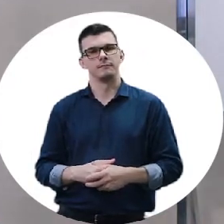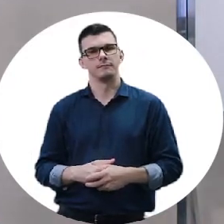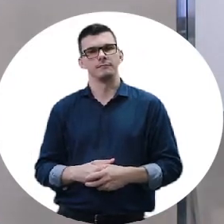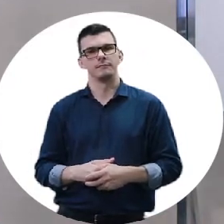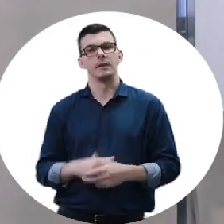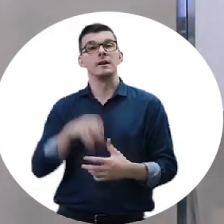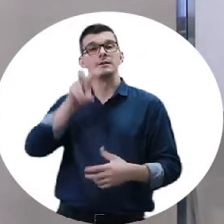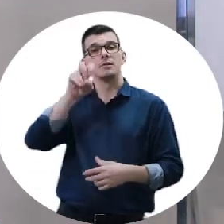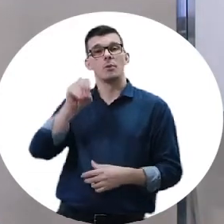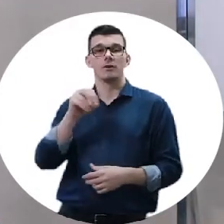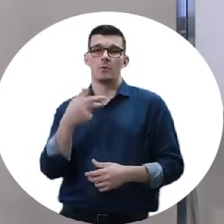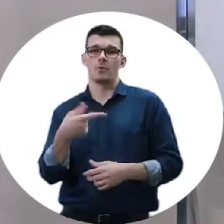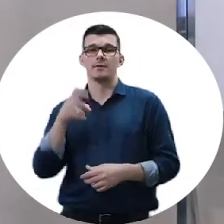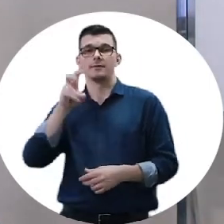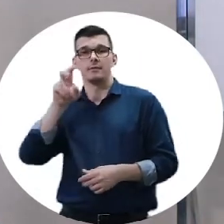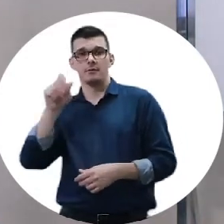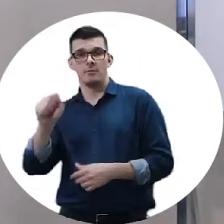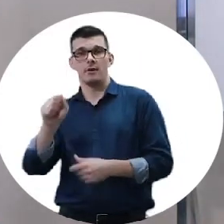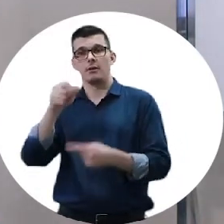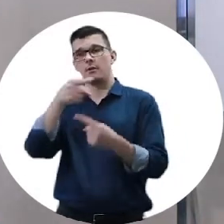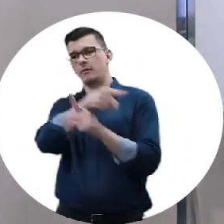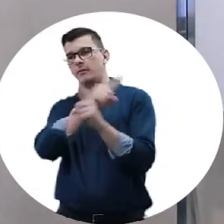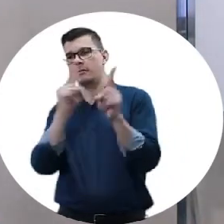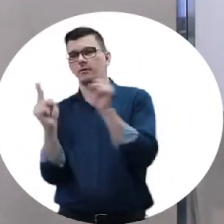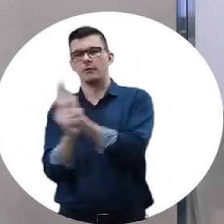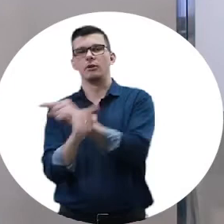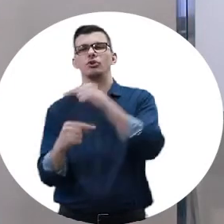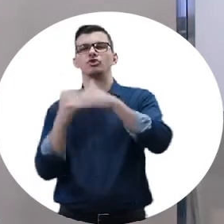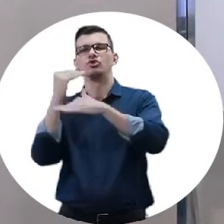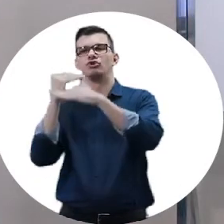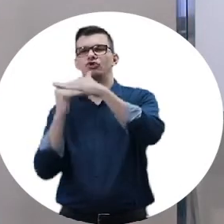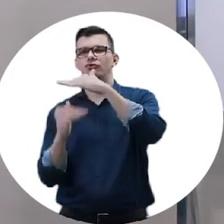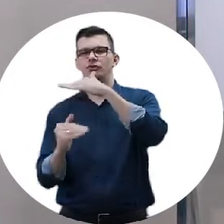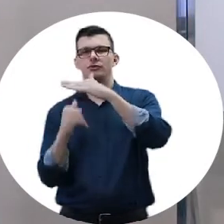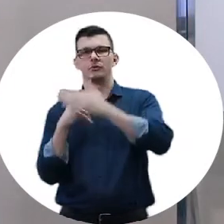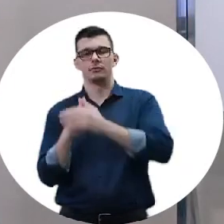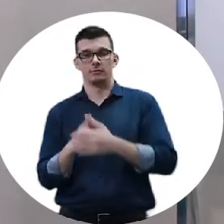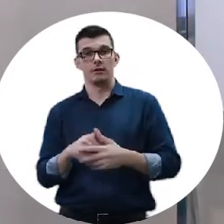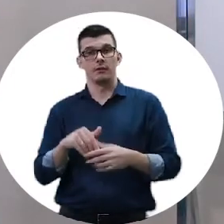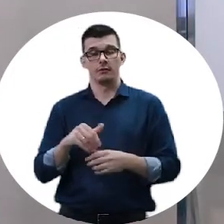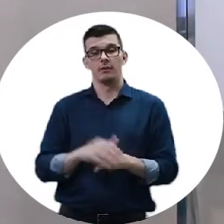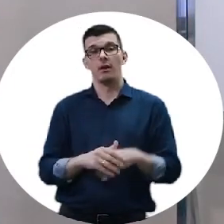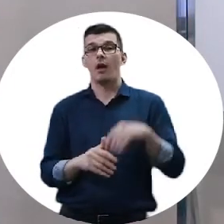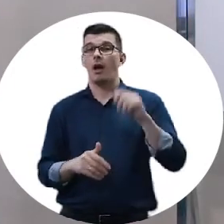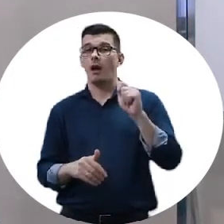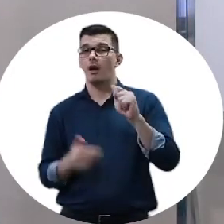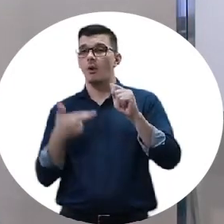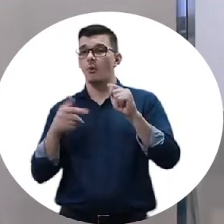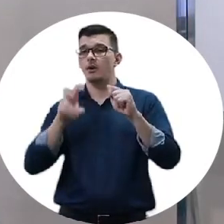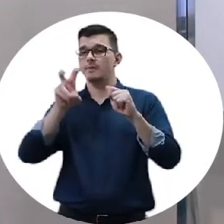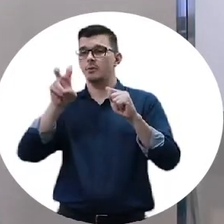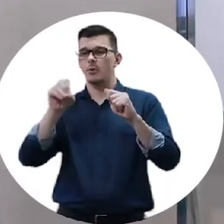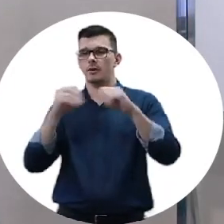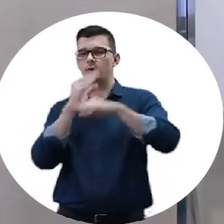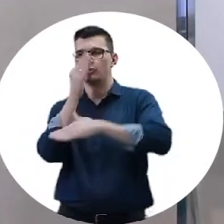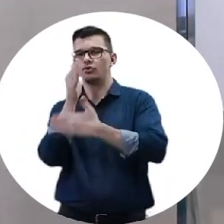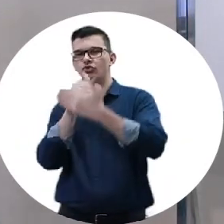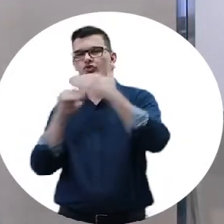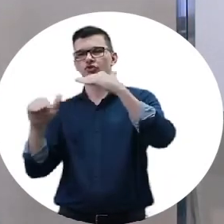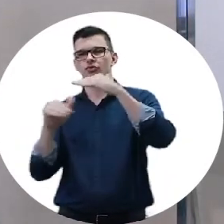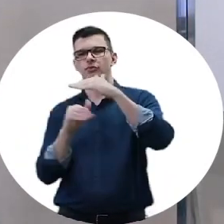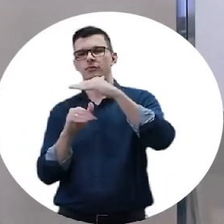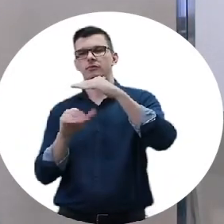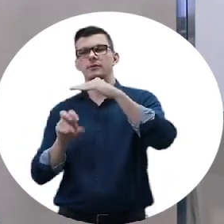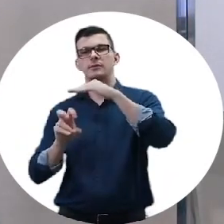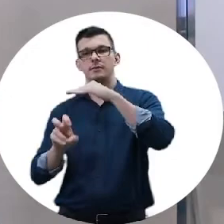a 5, A. Vou pegar esse 5 e passar dividindo. A aceleração, 50 dividido por 5,